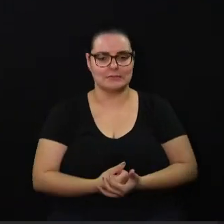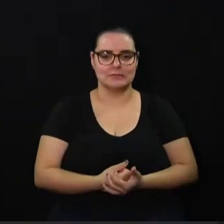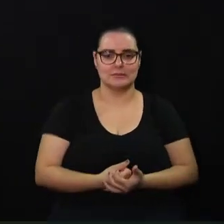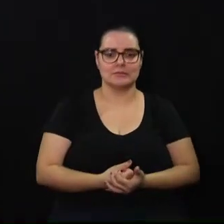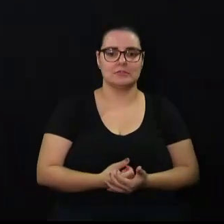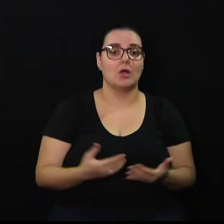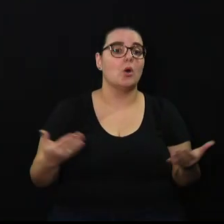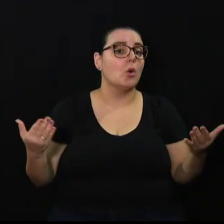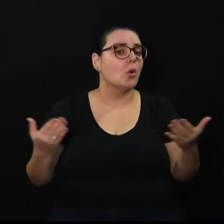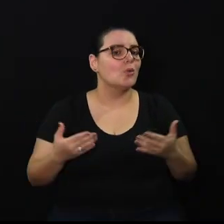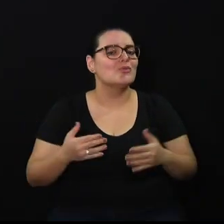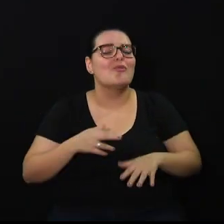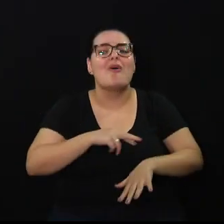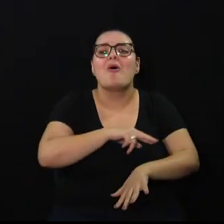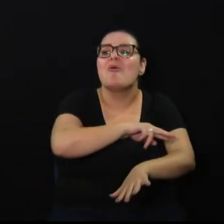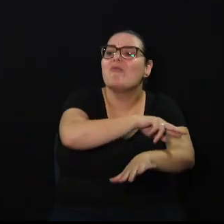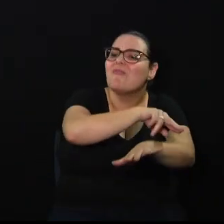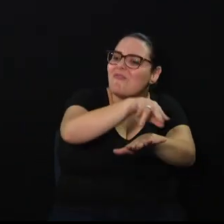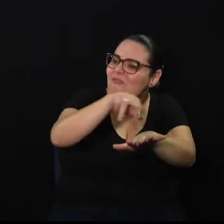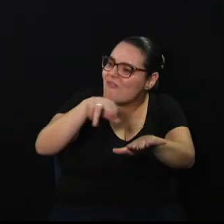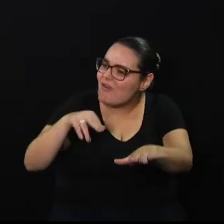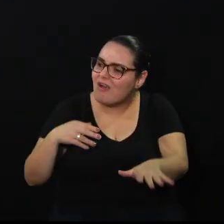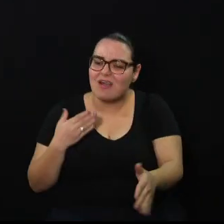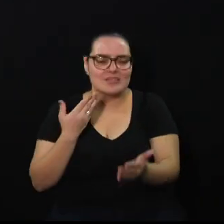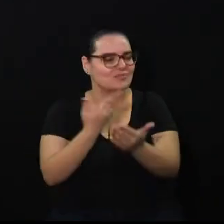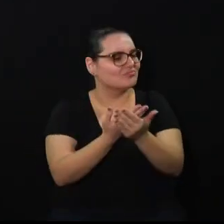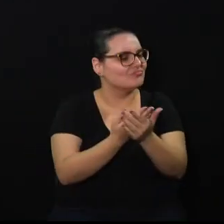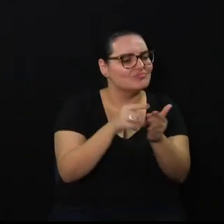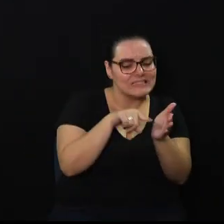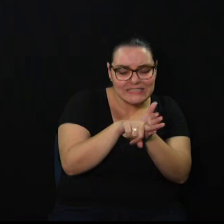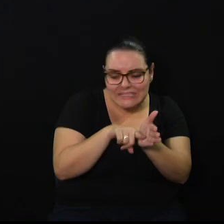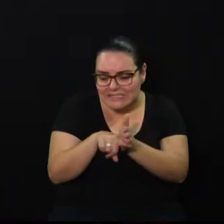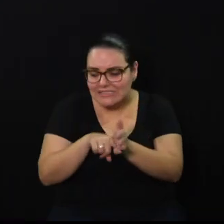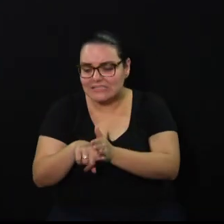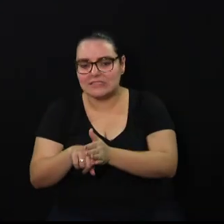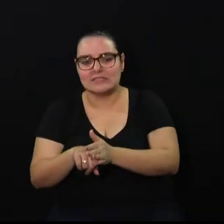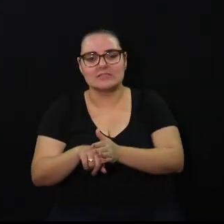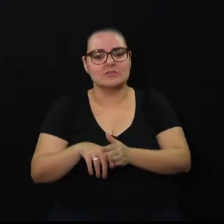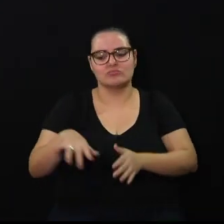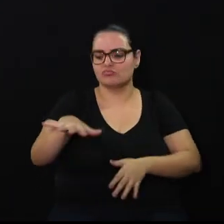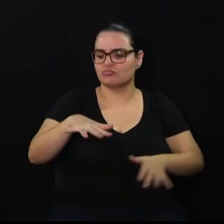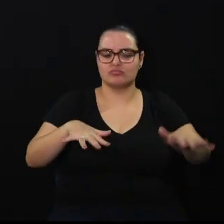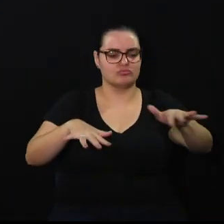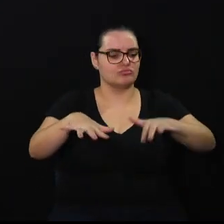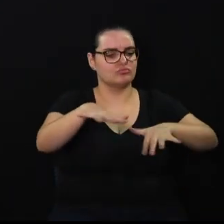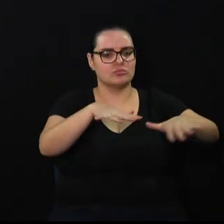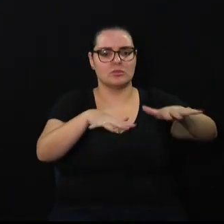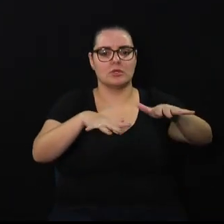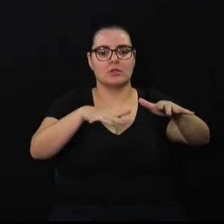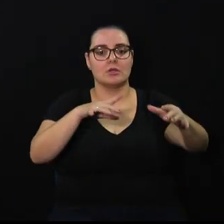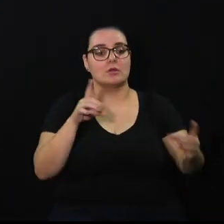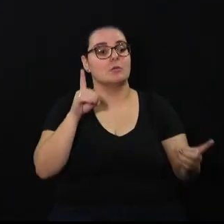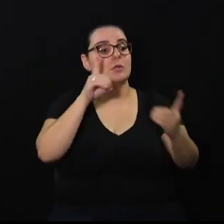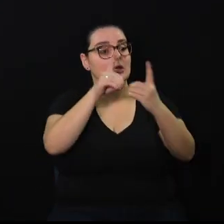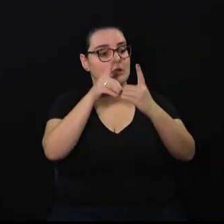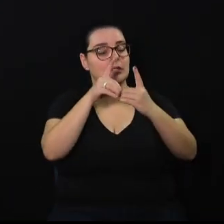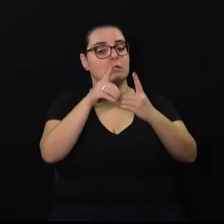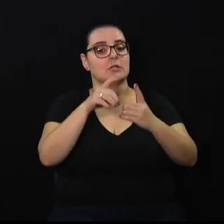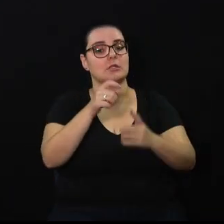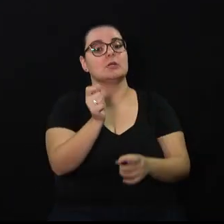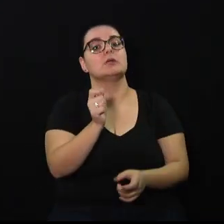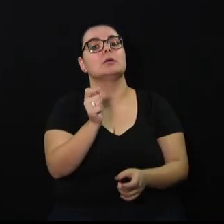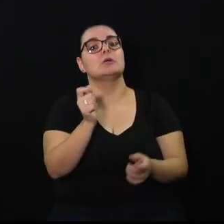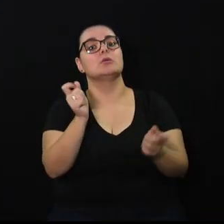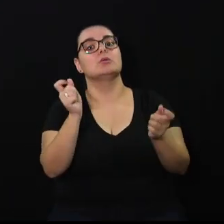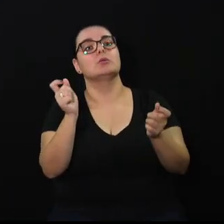diversos estudos em diversas áreas né pra tratamento para intervenções das crianças autistas mas nós que acreditamos